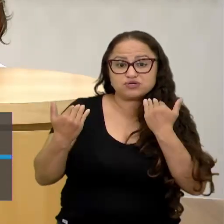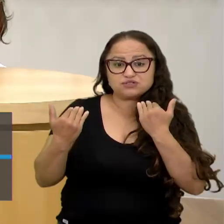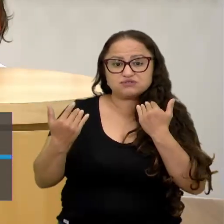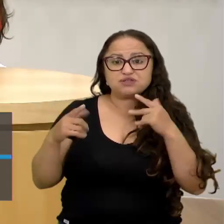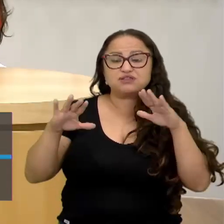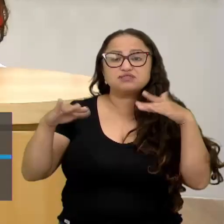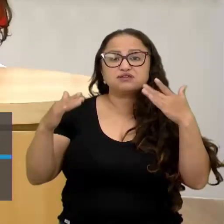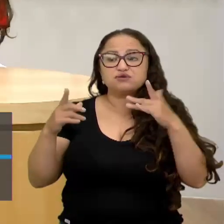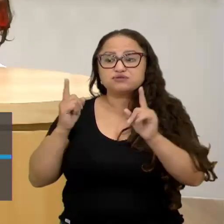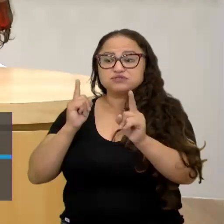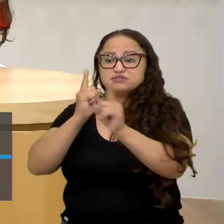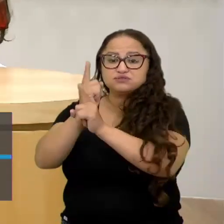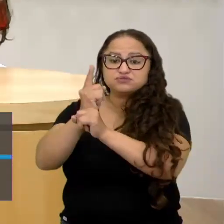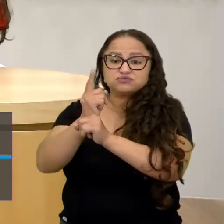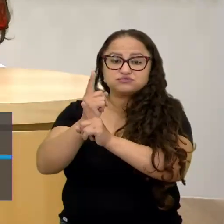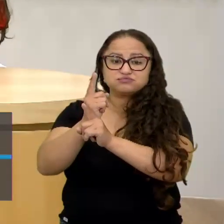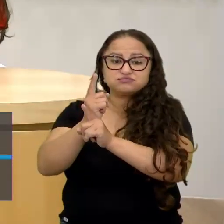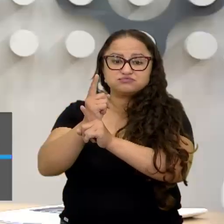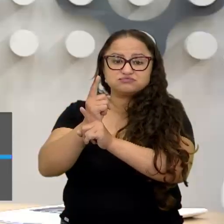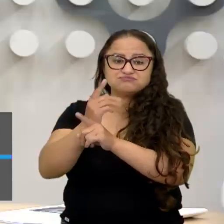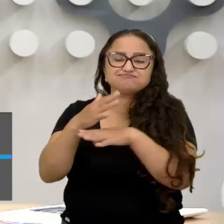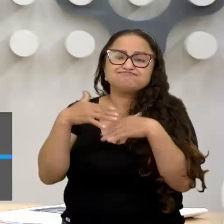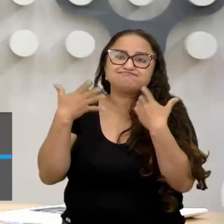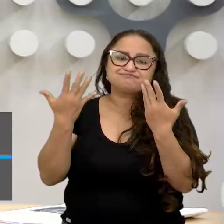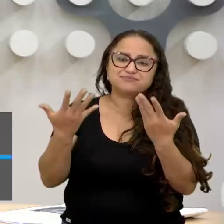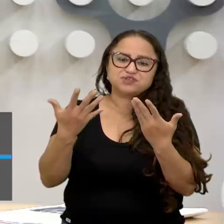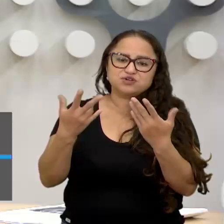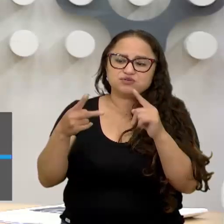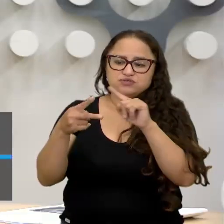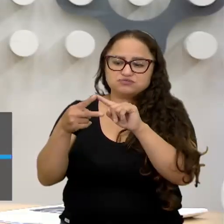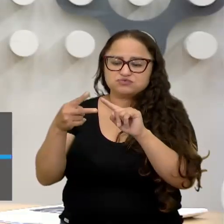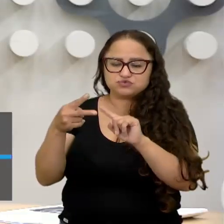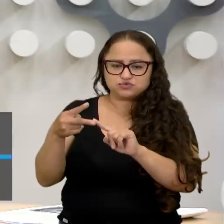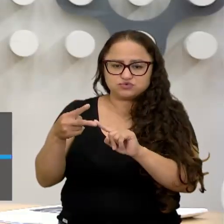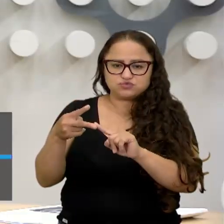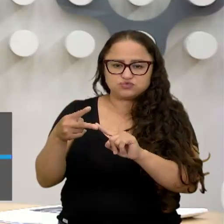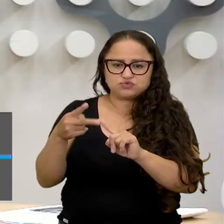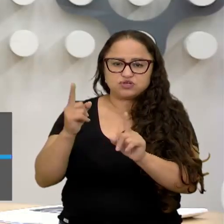encontrei. Ele encontrou a vida? Então, ele encontra dois